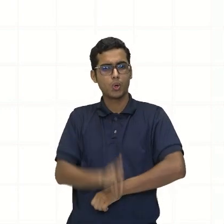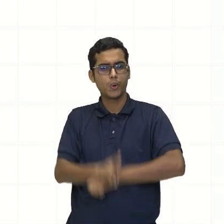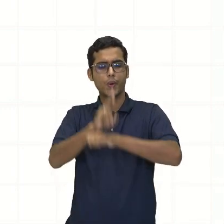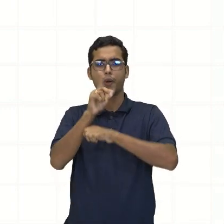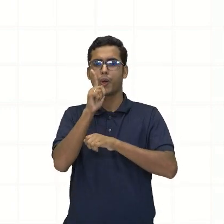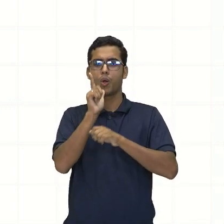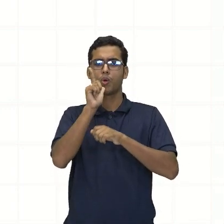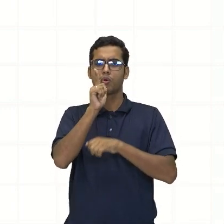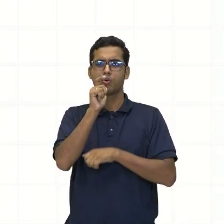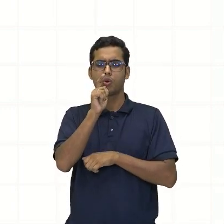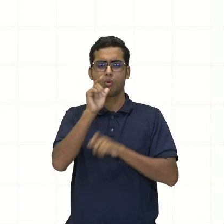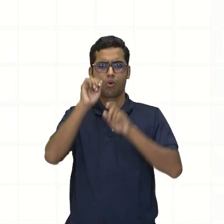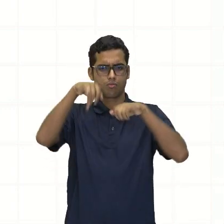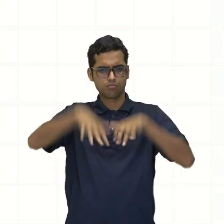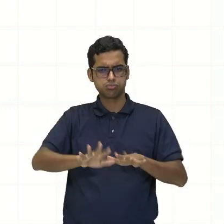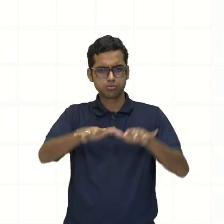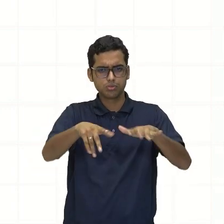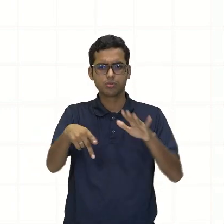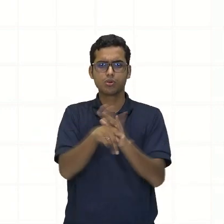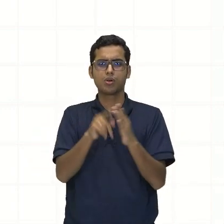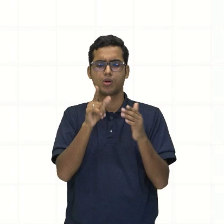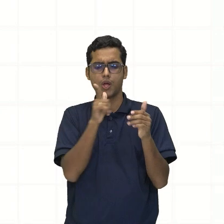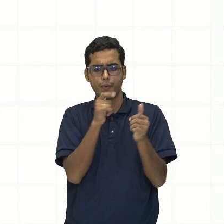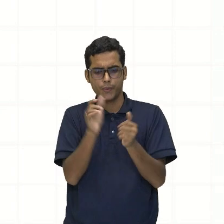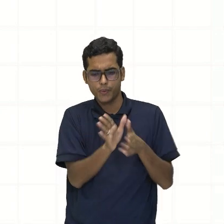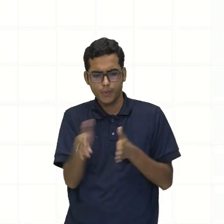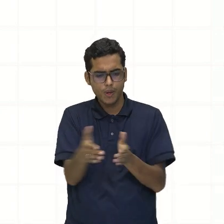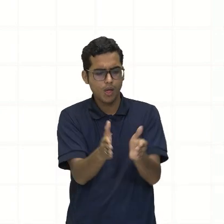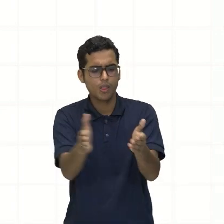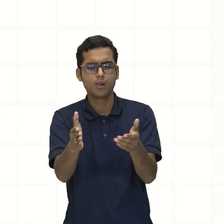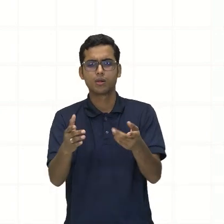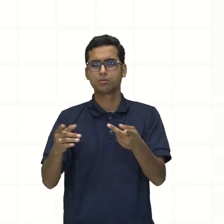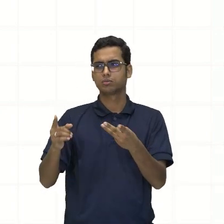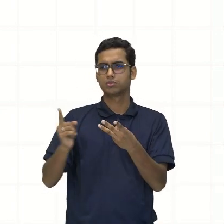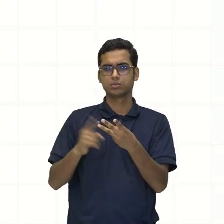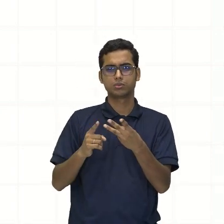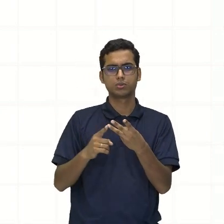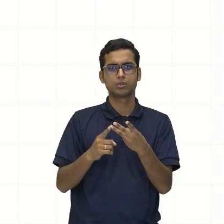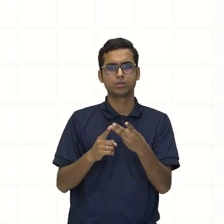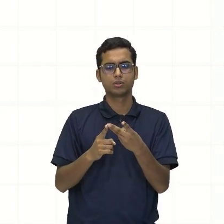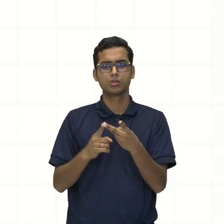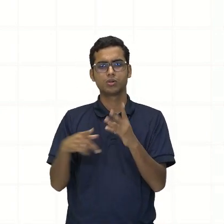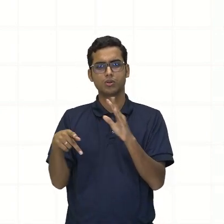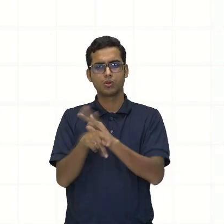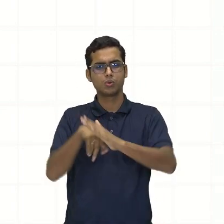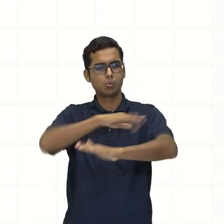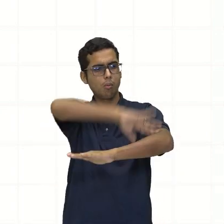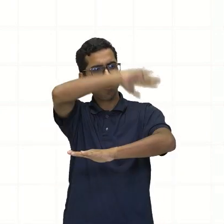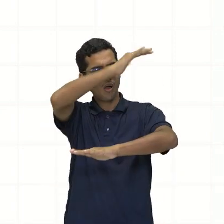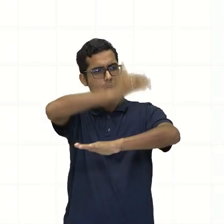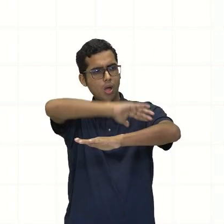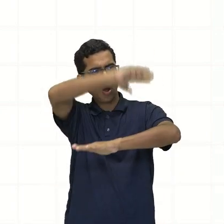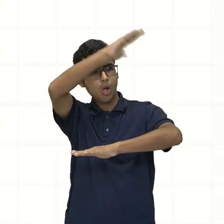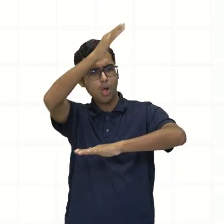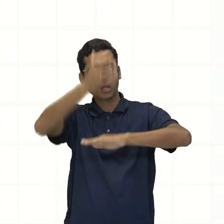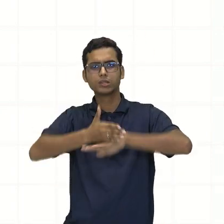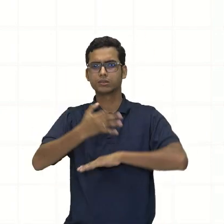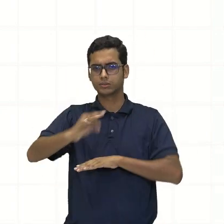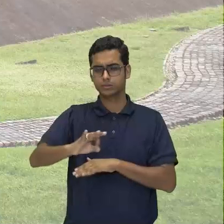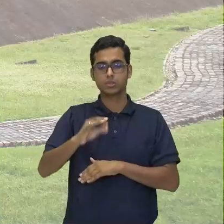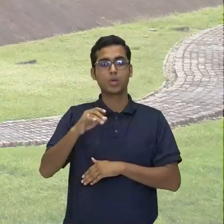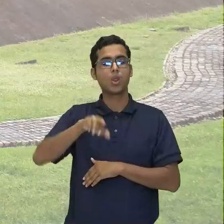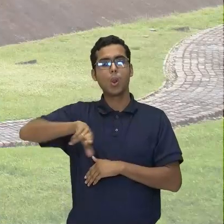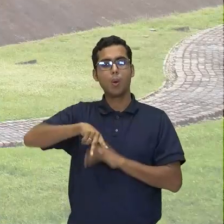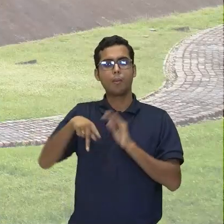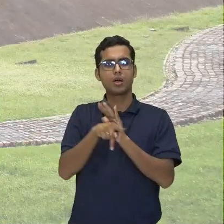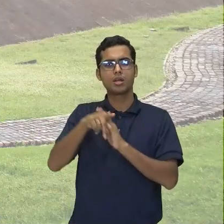hídricos, de rios, enfim, não seriam mais algo como um meridiano. Continuando aqui no nosso